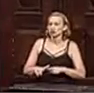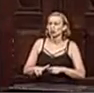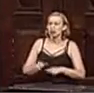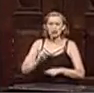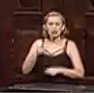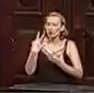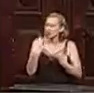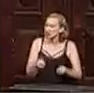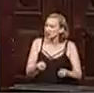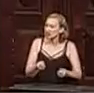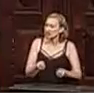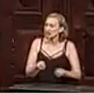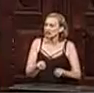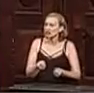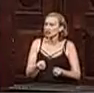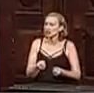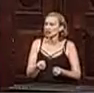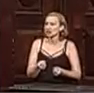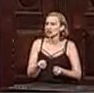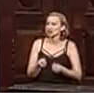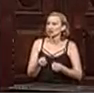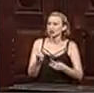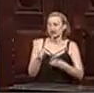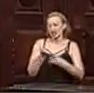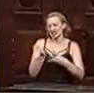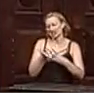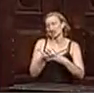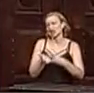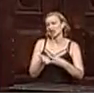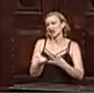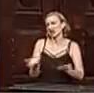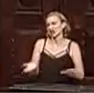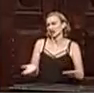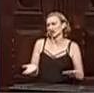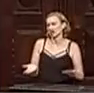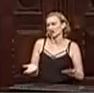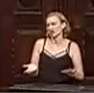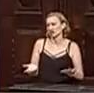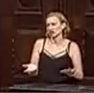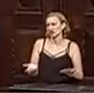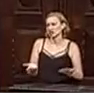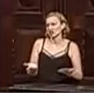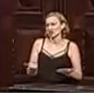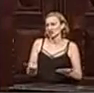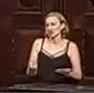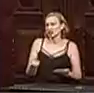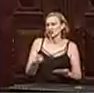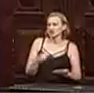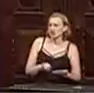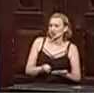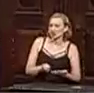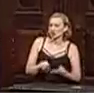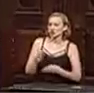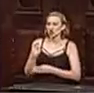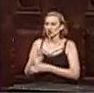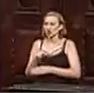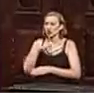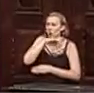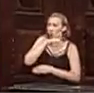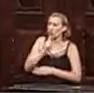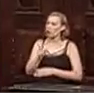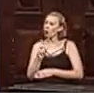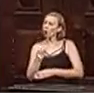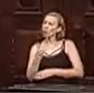aceitam pagar a fatura da crise decorrente de um golpe de Estado perpetrado no Brasil para salvar